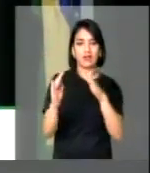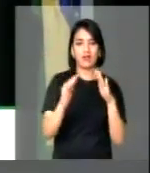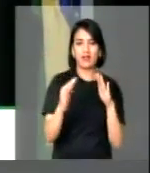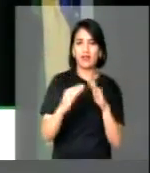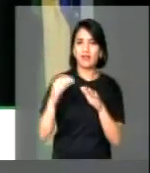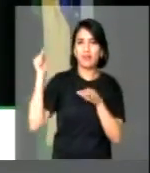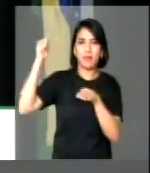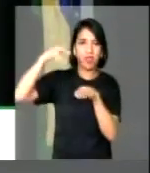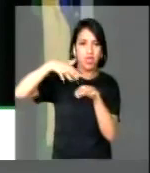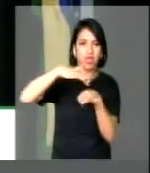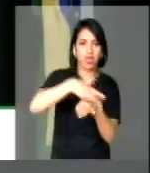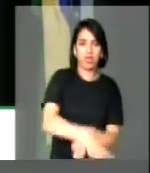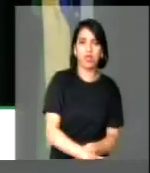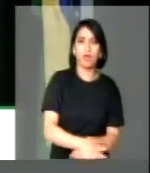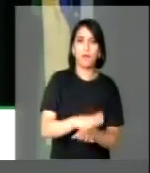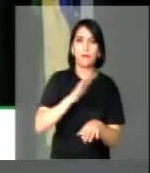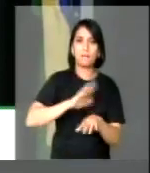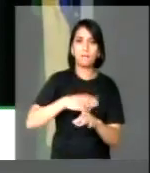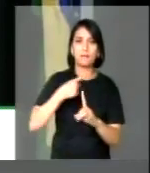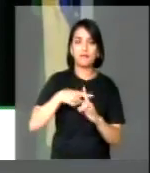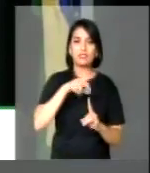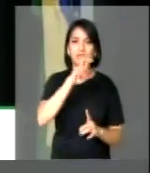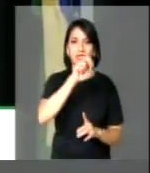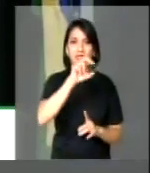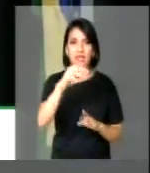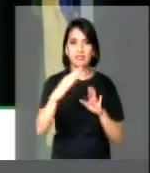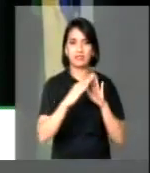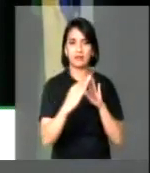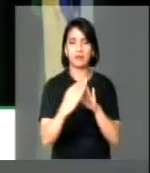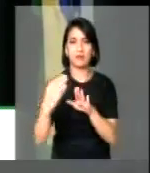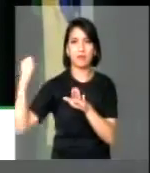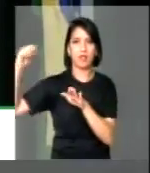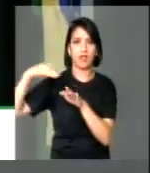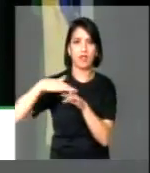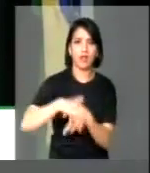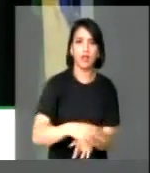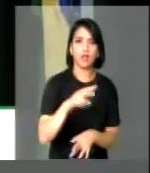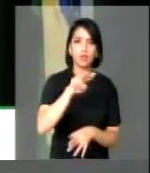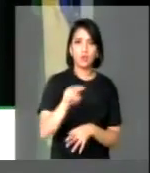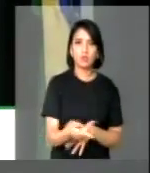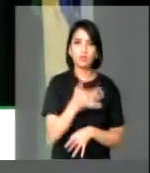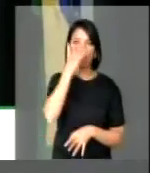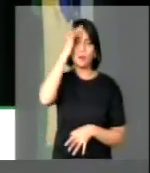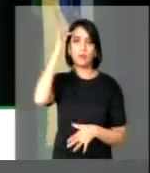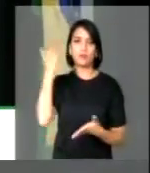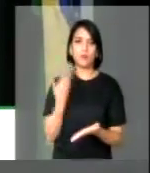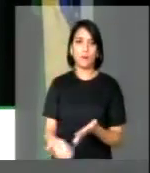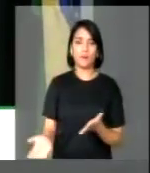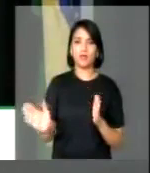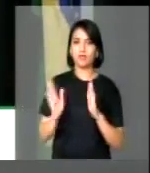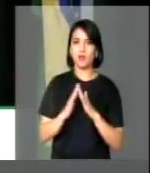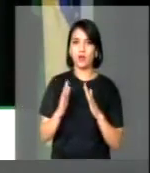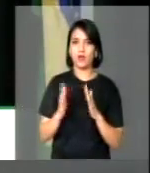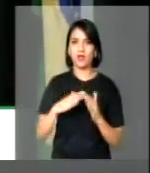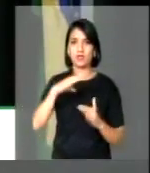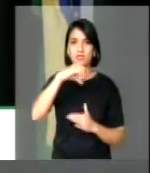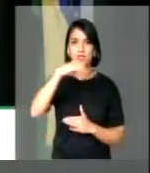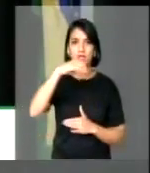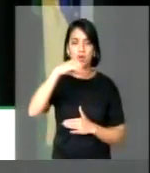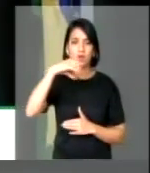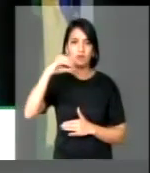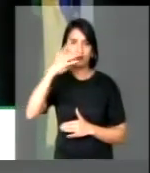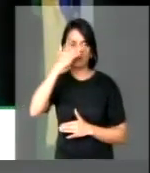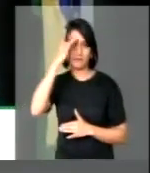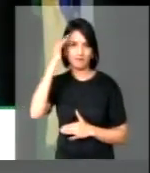feridos, mais de 500 casas destruídas, 2 mil pessoas desabrigadas e mais de 900